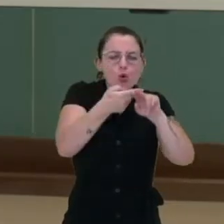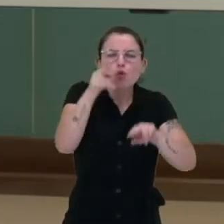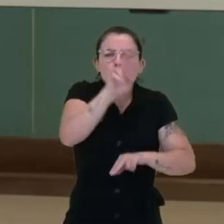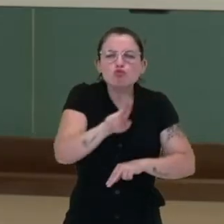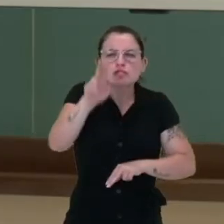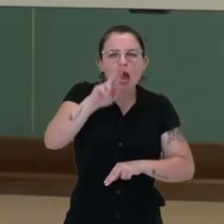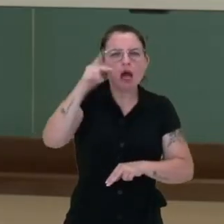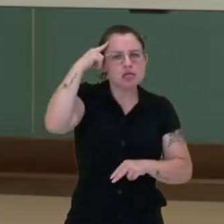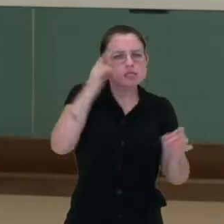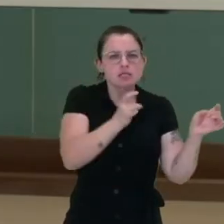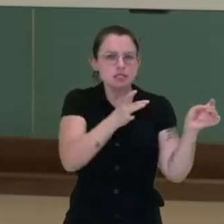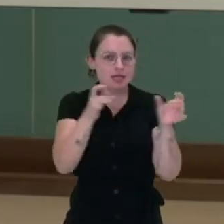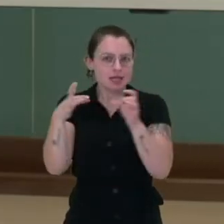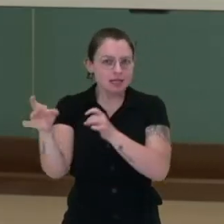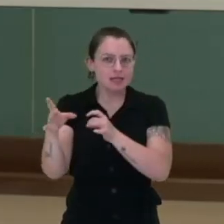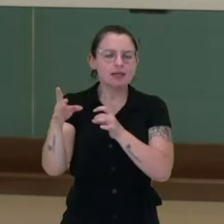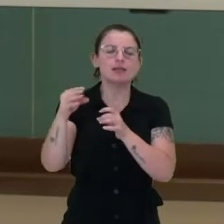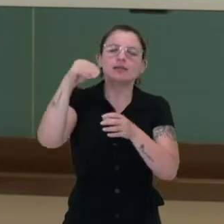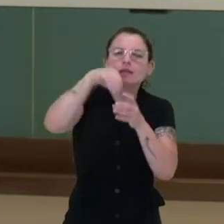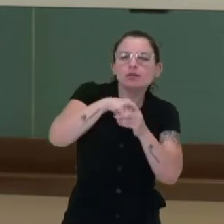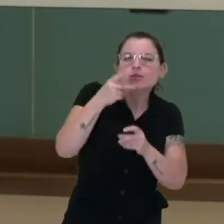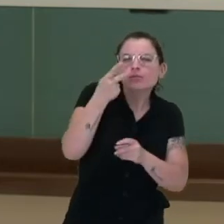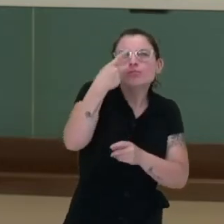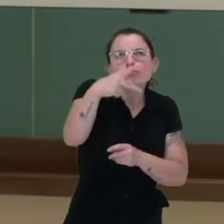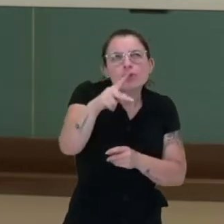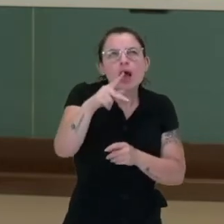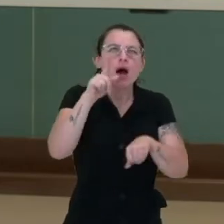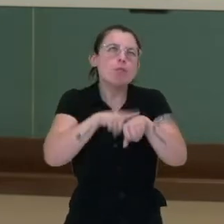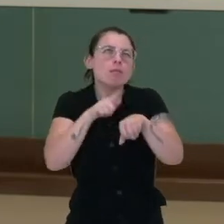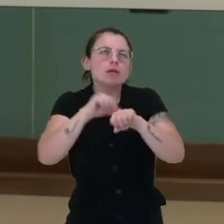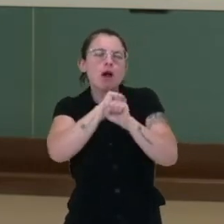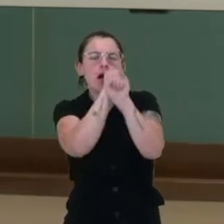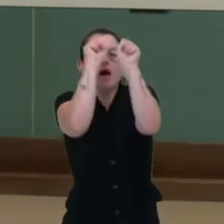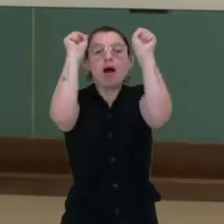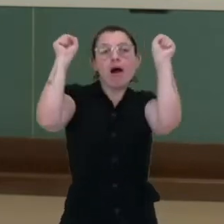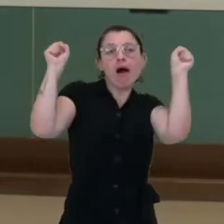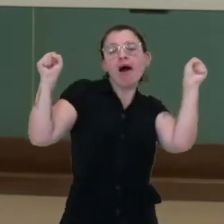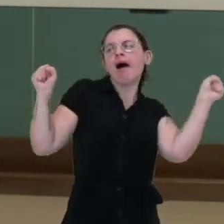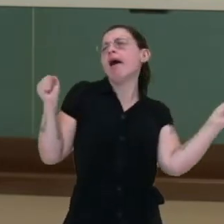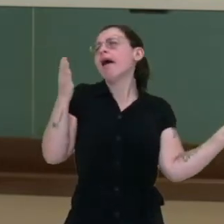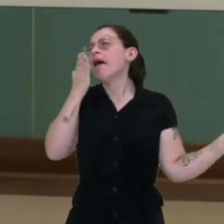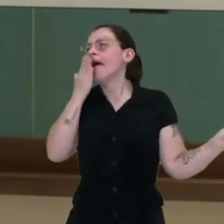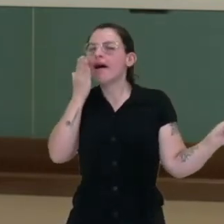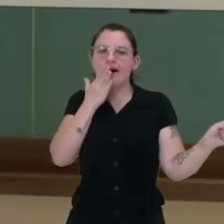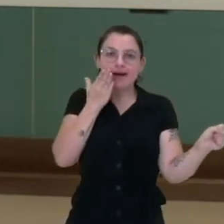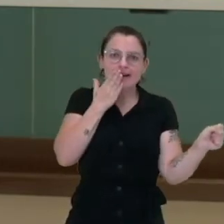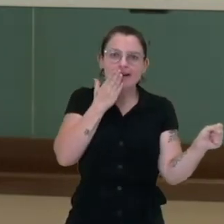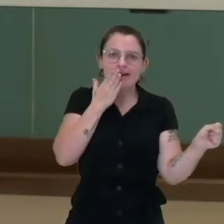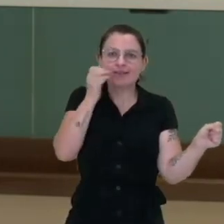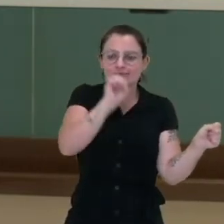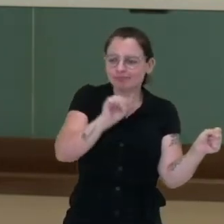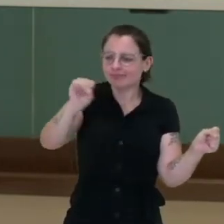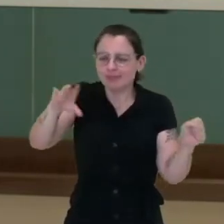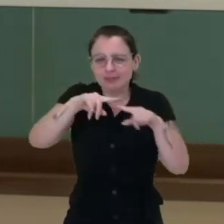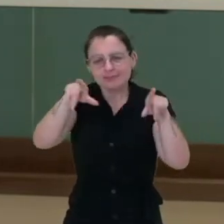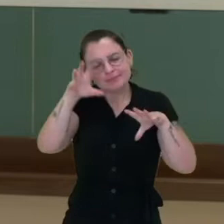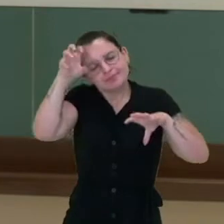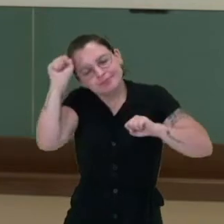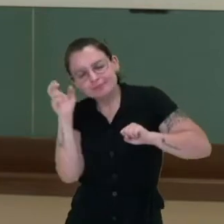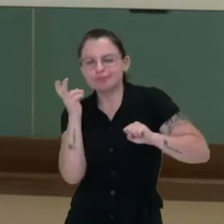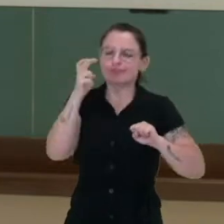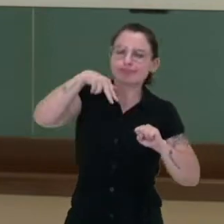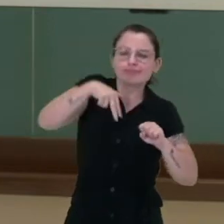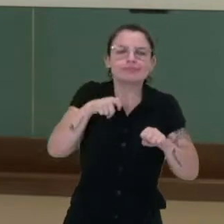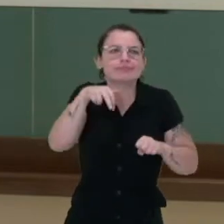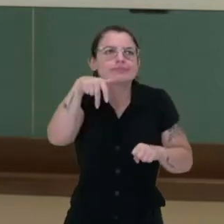dia, no seu cotidiano? Desde quando você acorda e sai do seu quarto, da sua cama